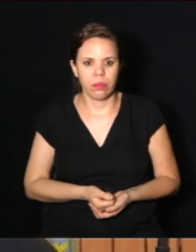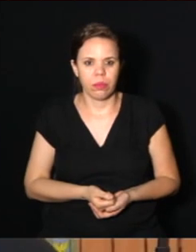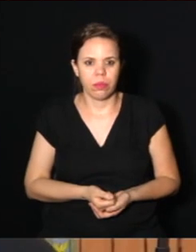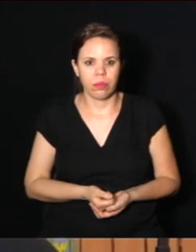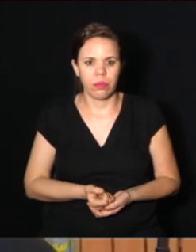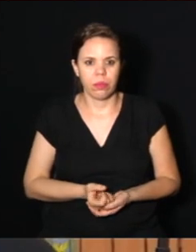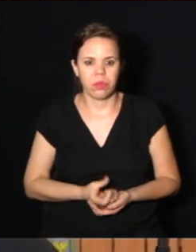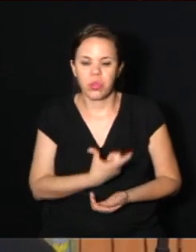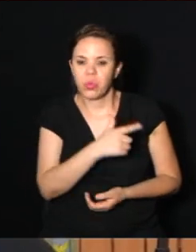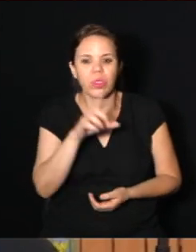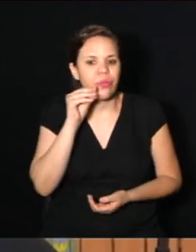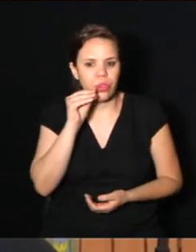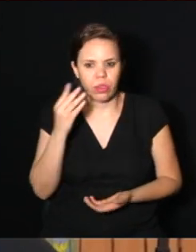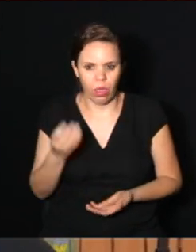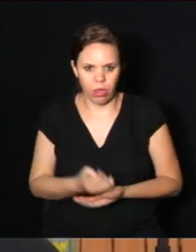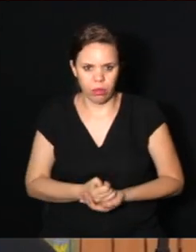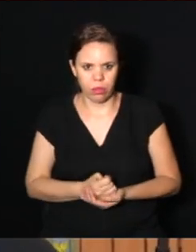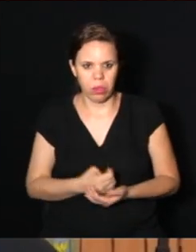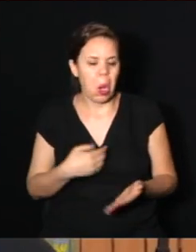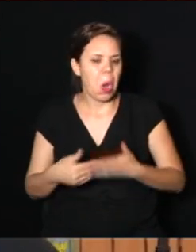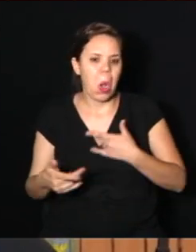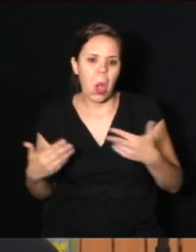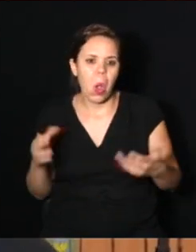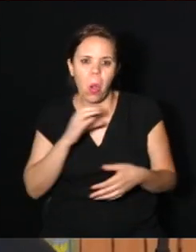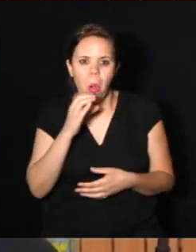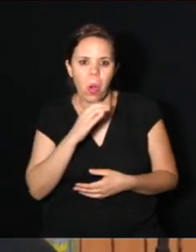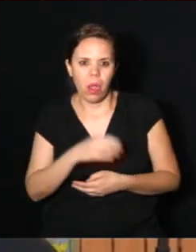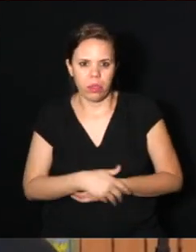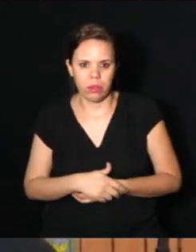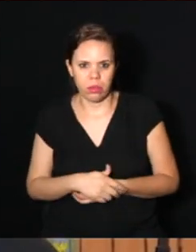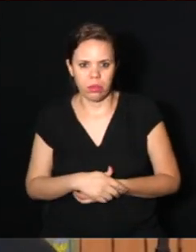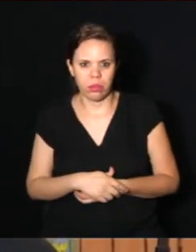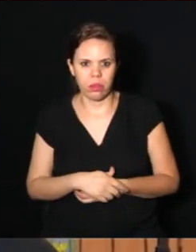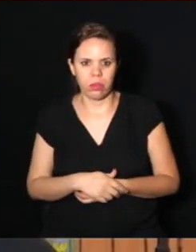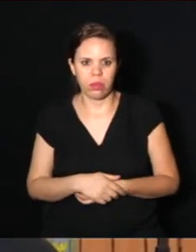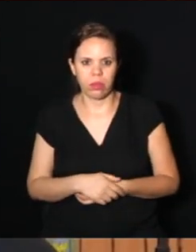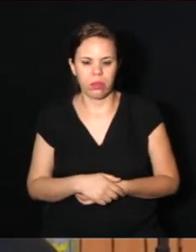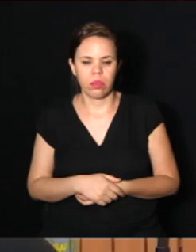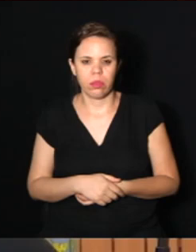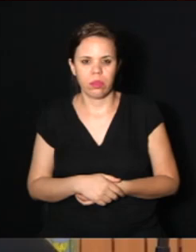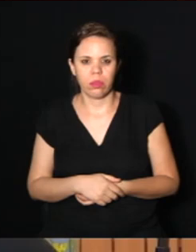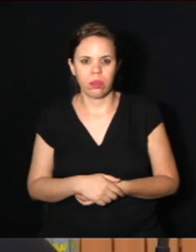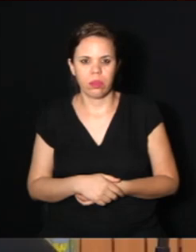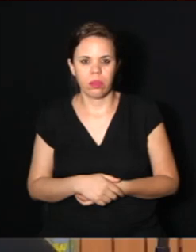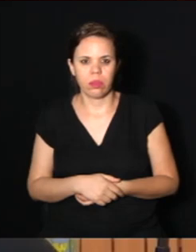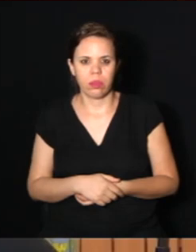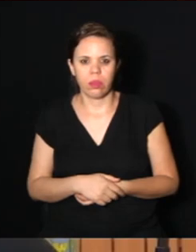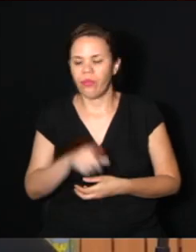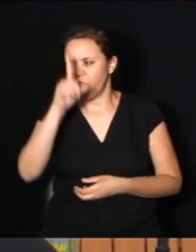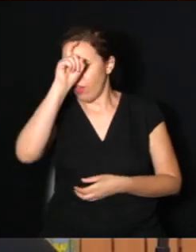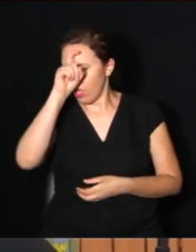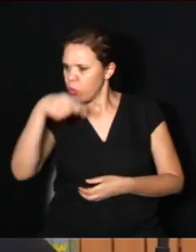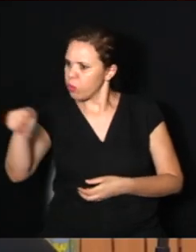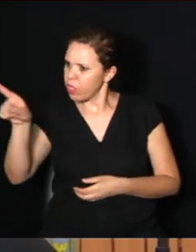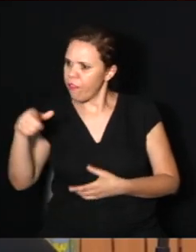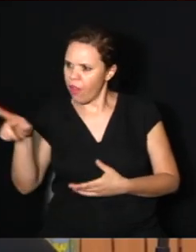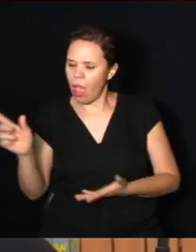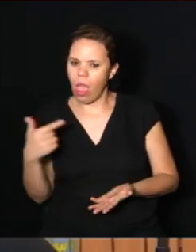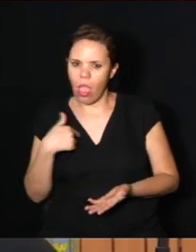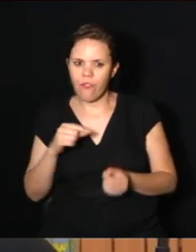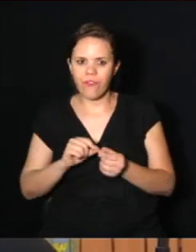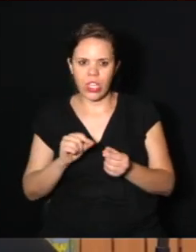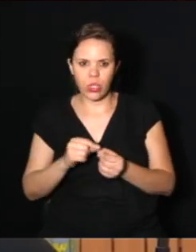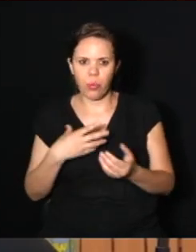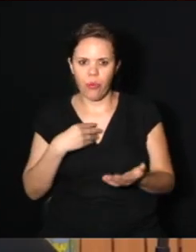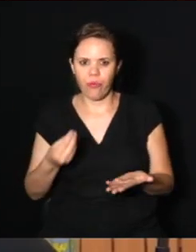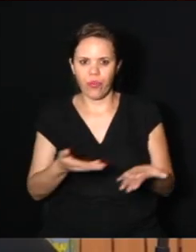tendo funcionários, e qualquer coisa de emergência, mande para o hospital. Foi o que eu fiz com meu filho.